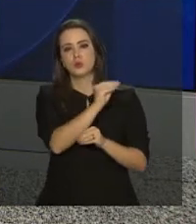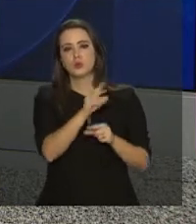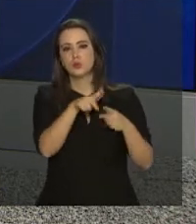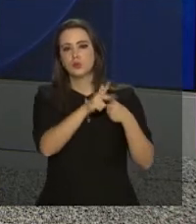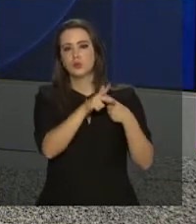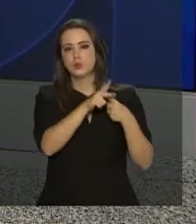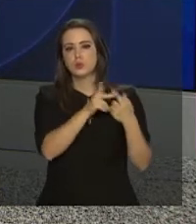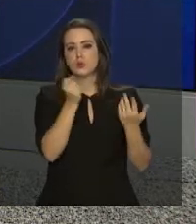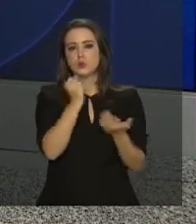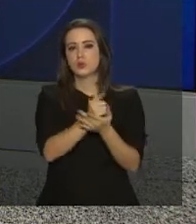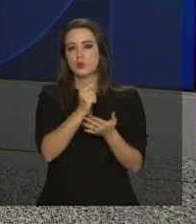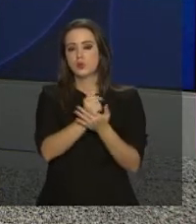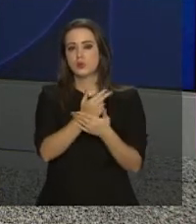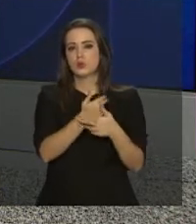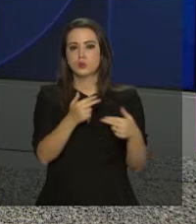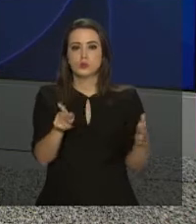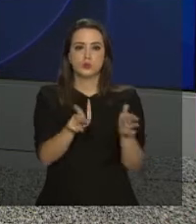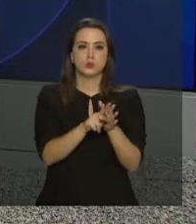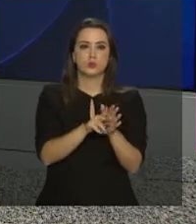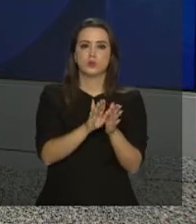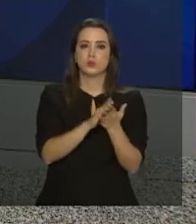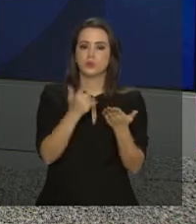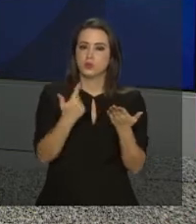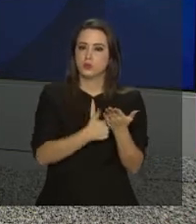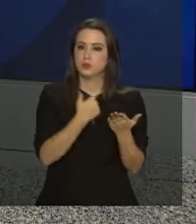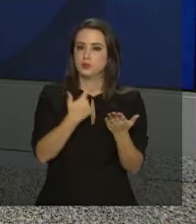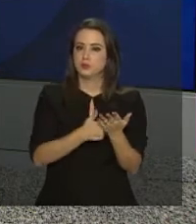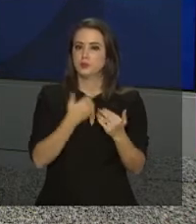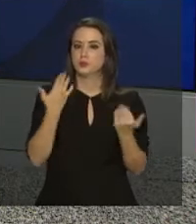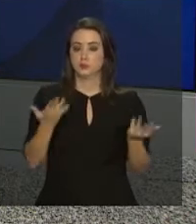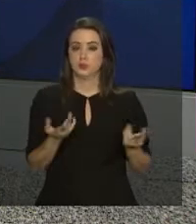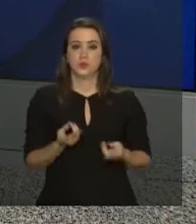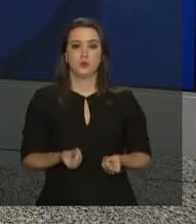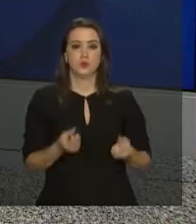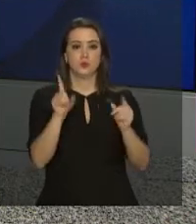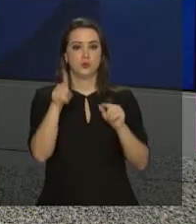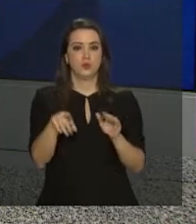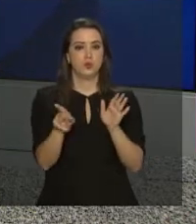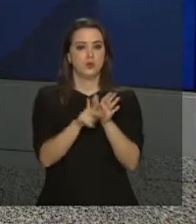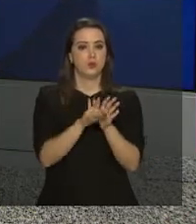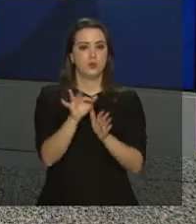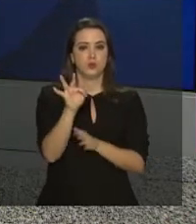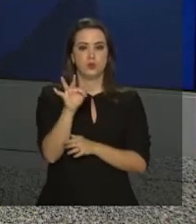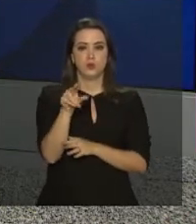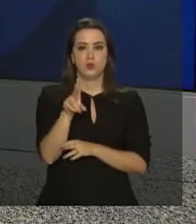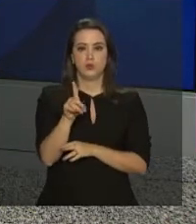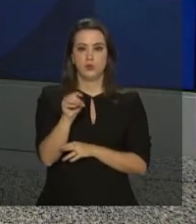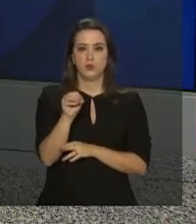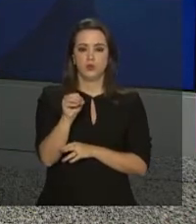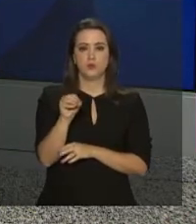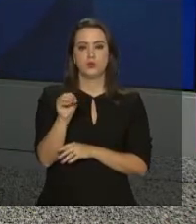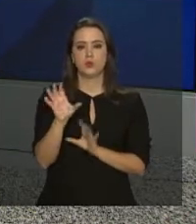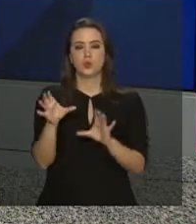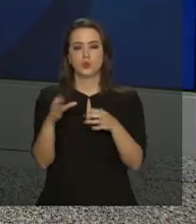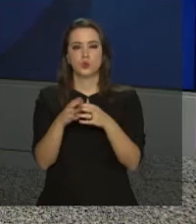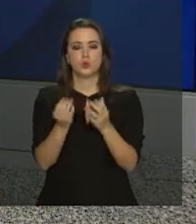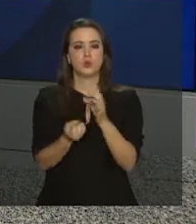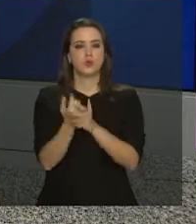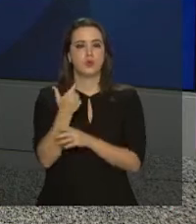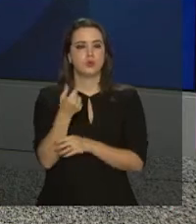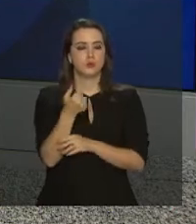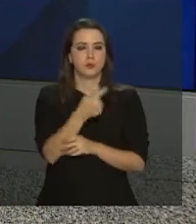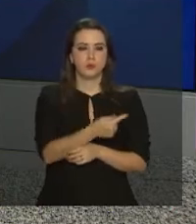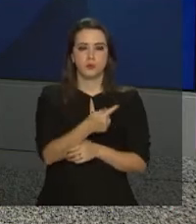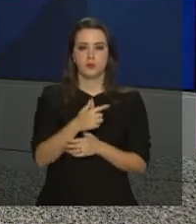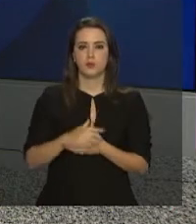de instalações e aquisição de material didático escolar os recursos são do fundo de apoio ao setor criado